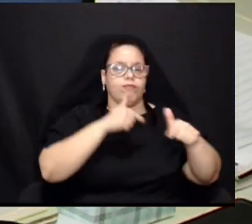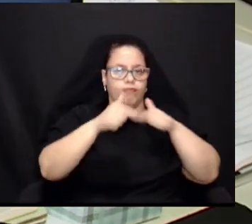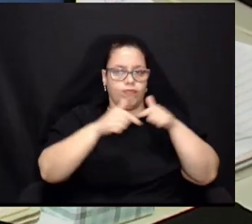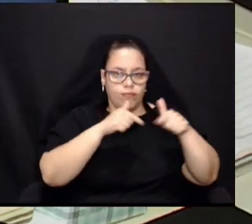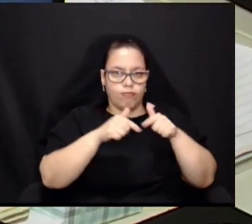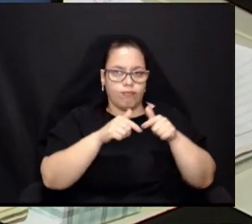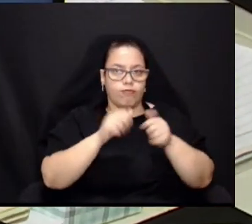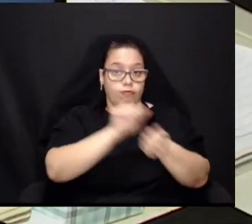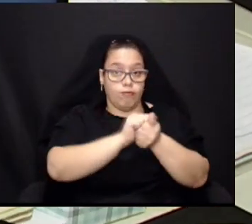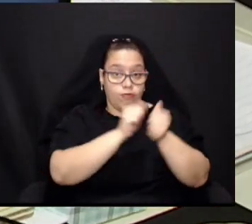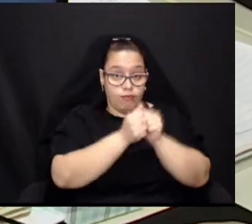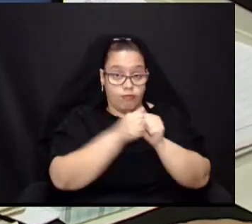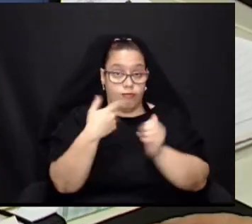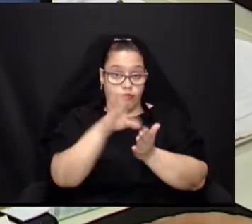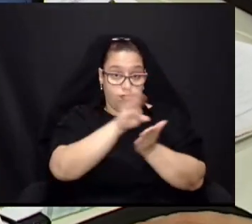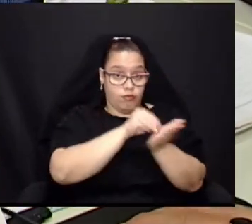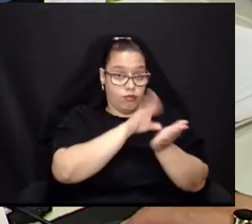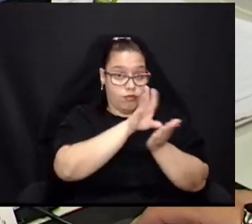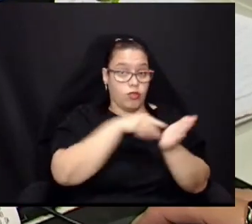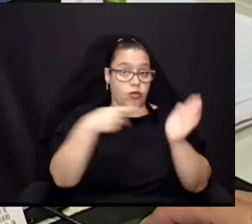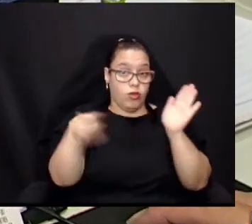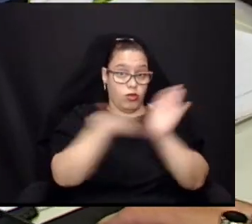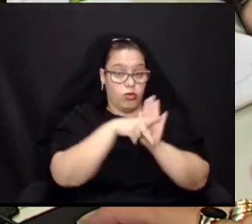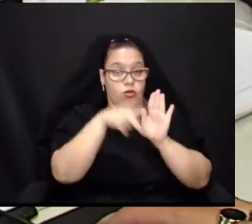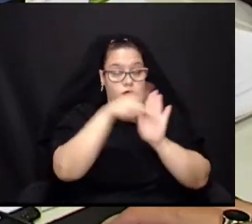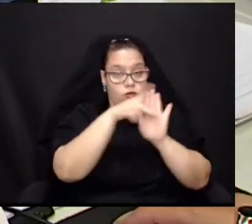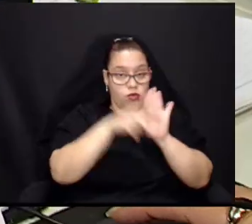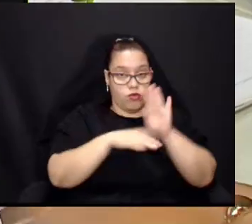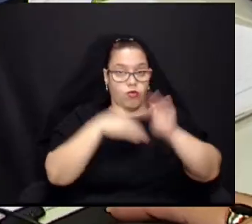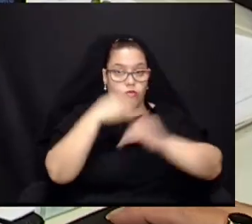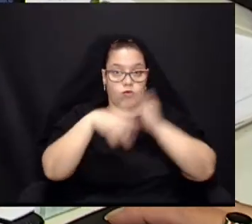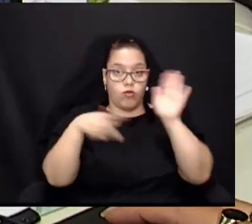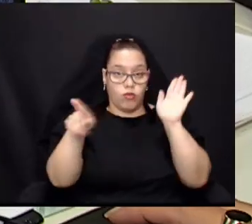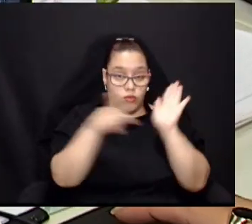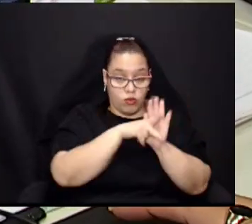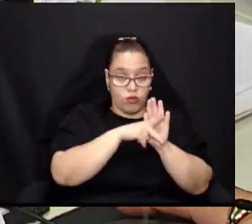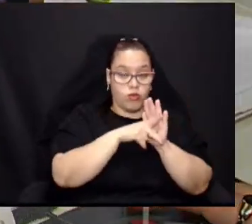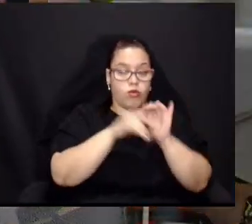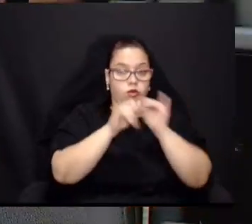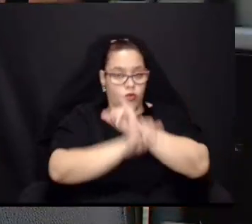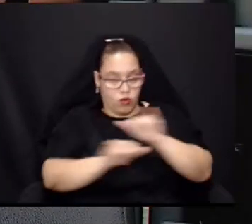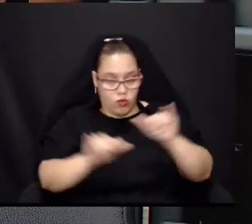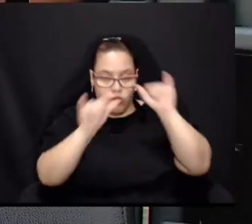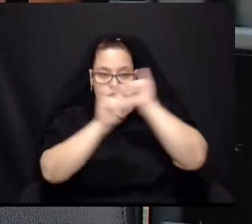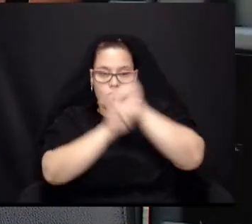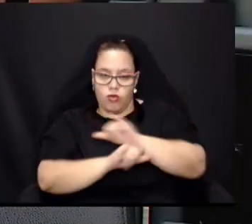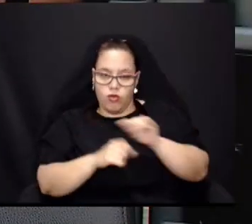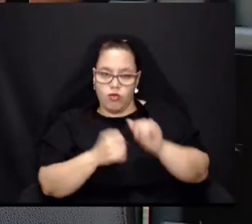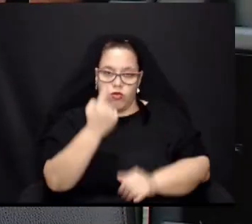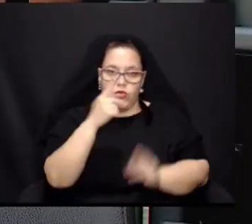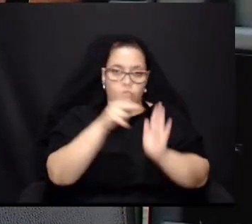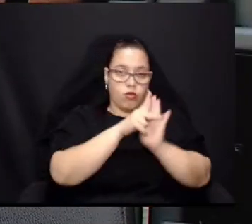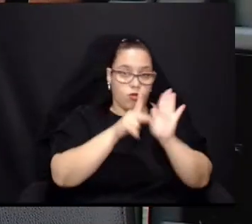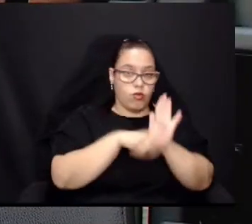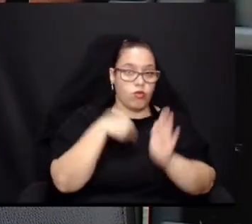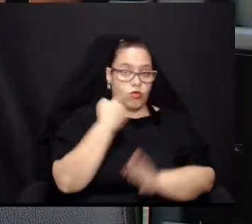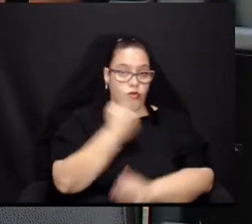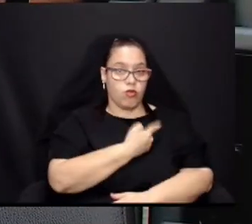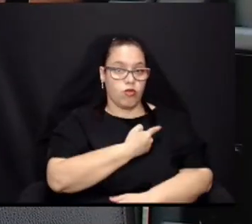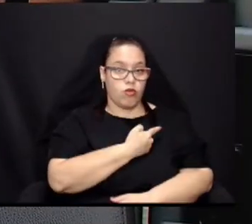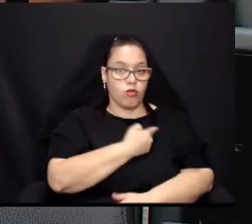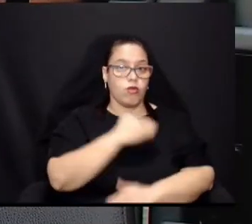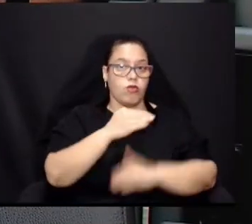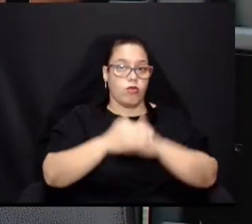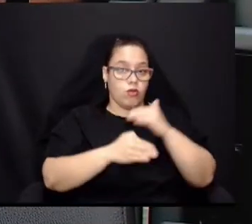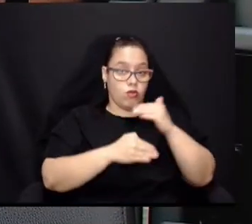nossos próprios projetos, desenvolvemos as nossas próprias campanhas, e um dos projetos nossos que ainda está em andamento